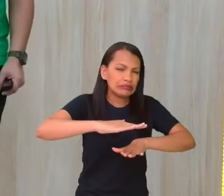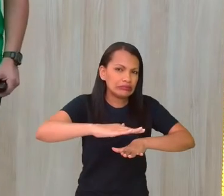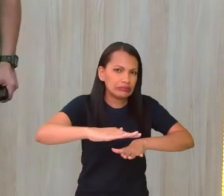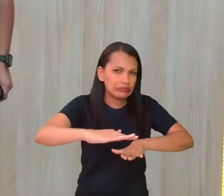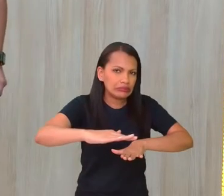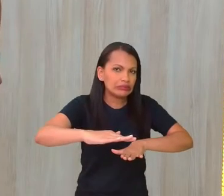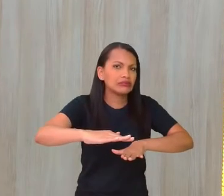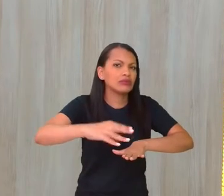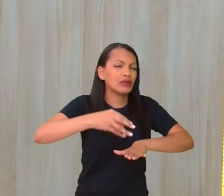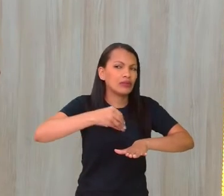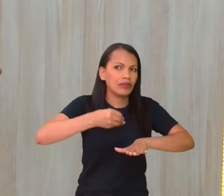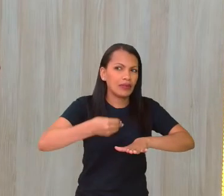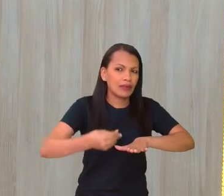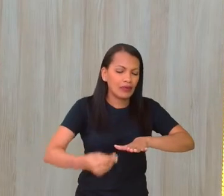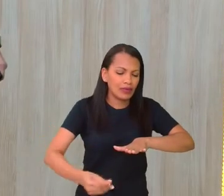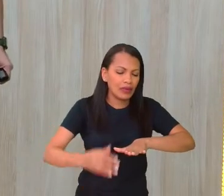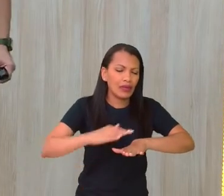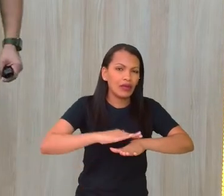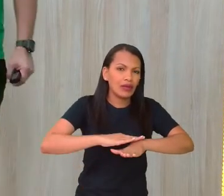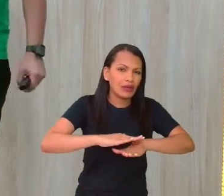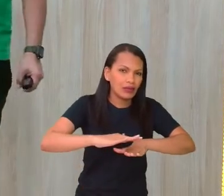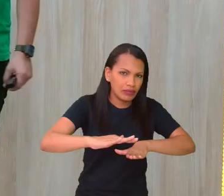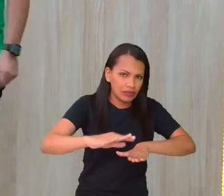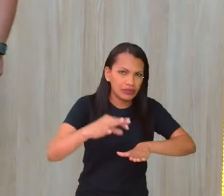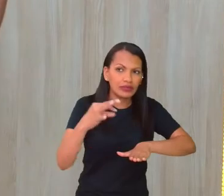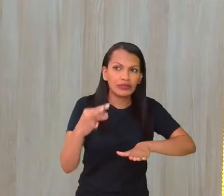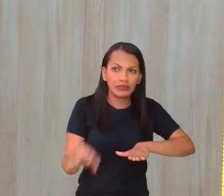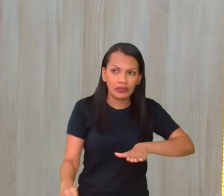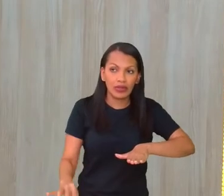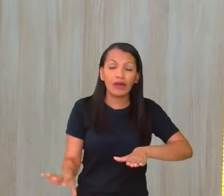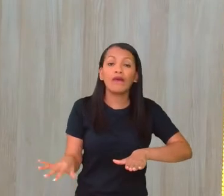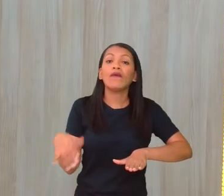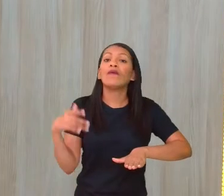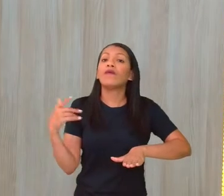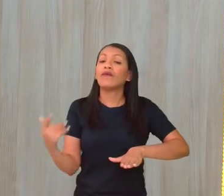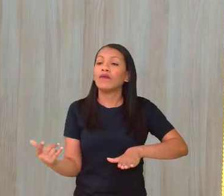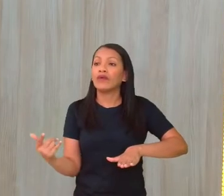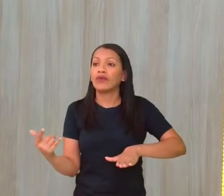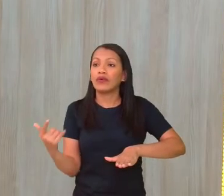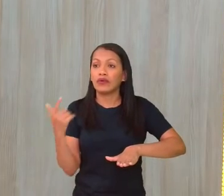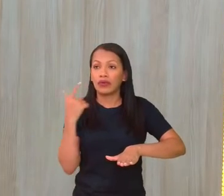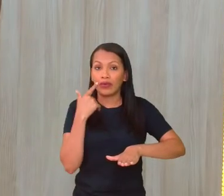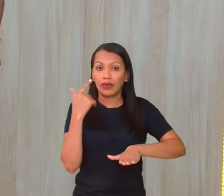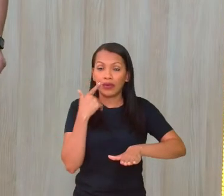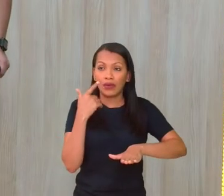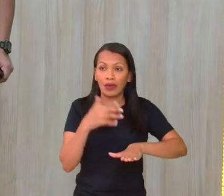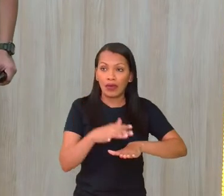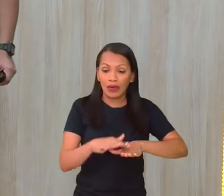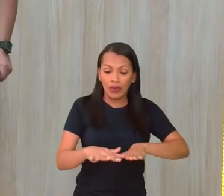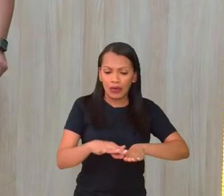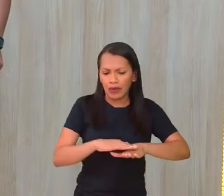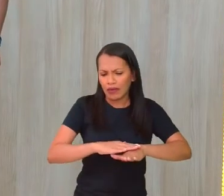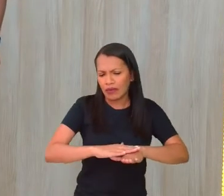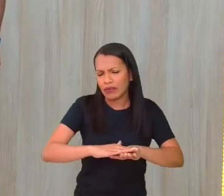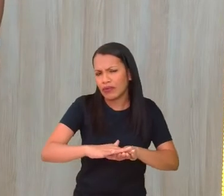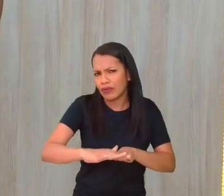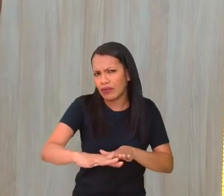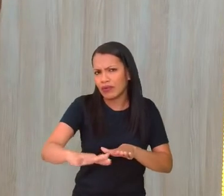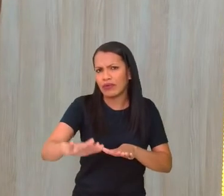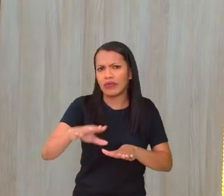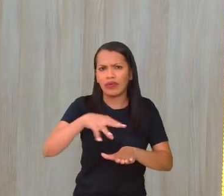é preocupante. Porque quando tá seca, muitas vezes o nível freático ele nem se abala, porque está ali